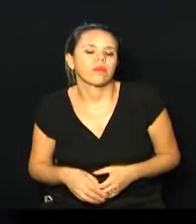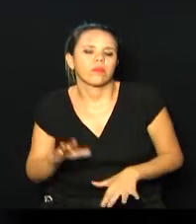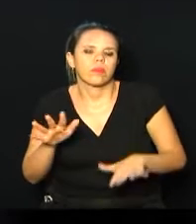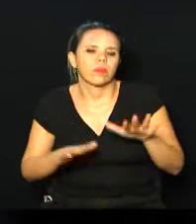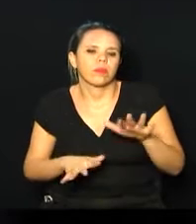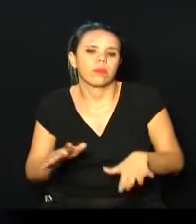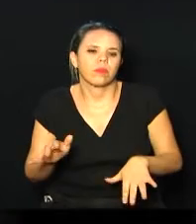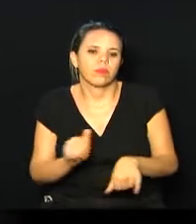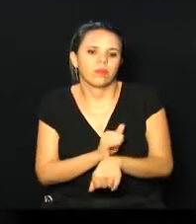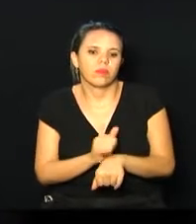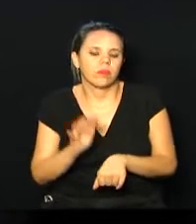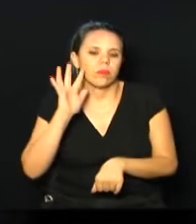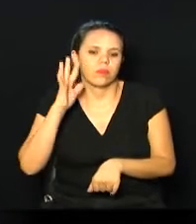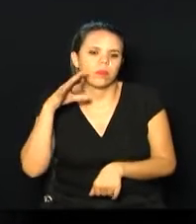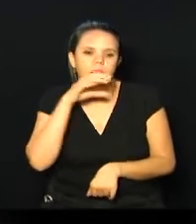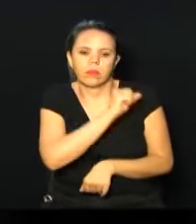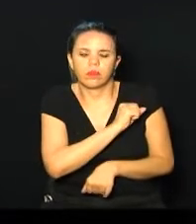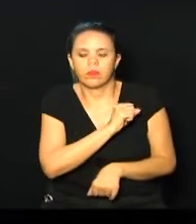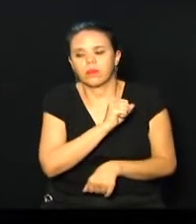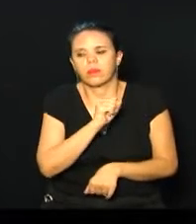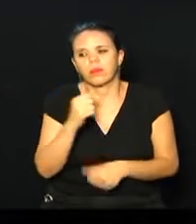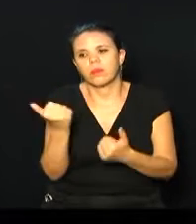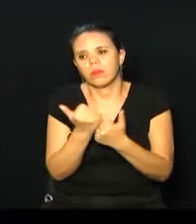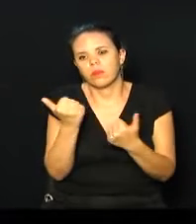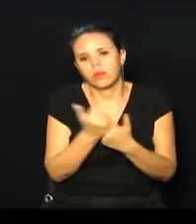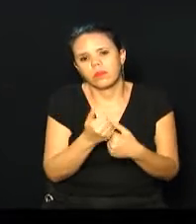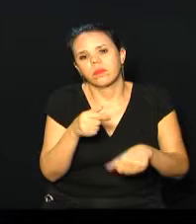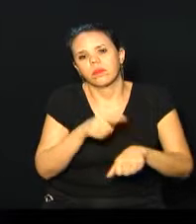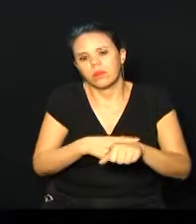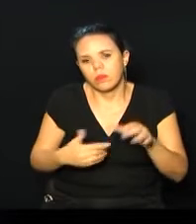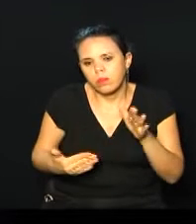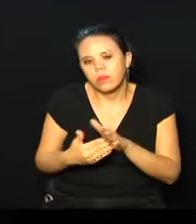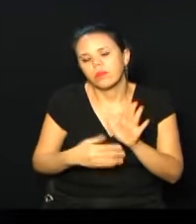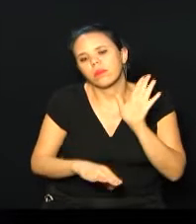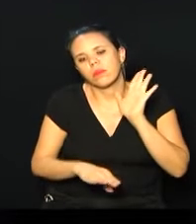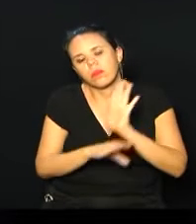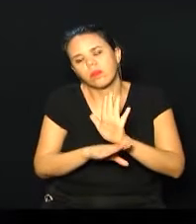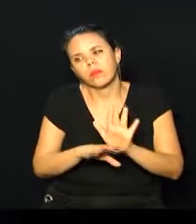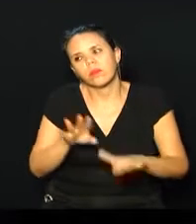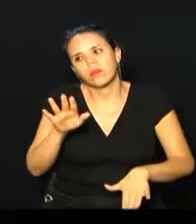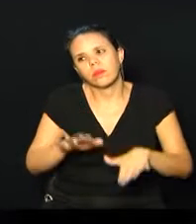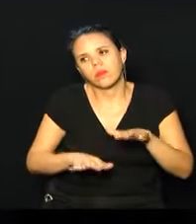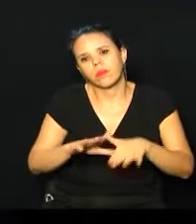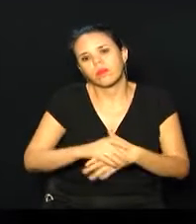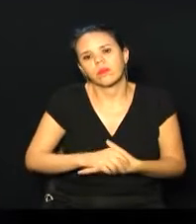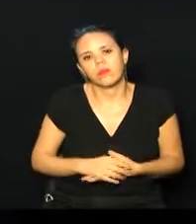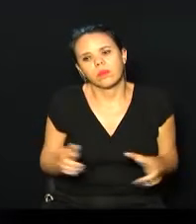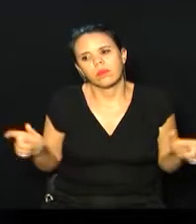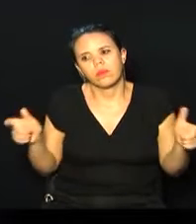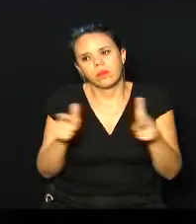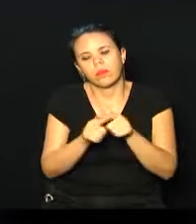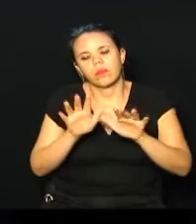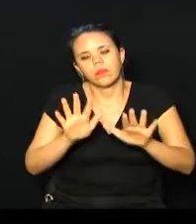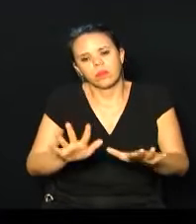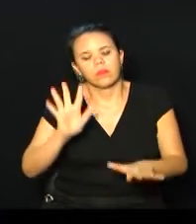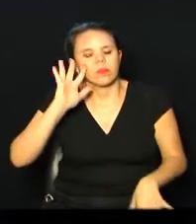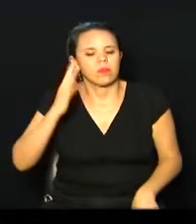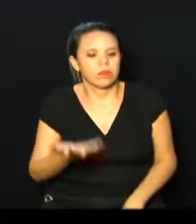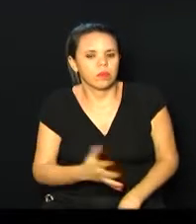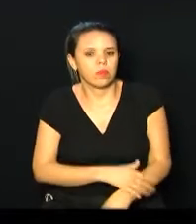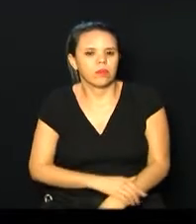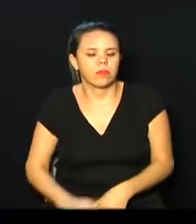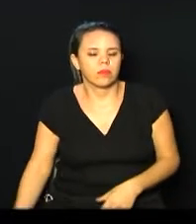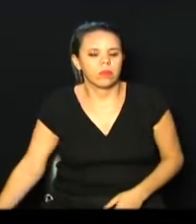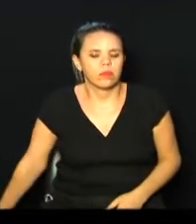paliativo. É uma solução de quebra-galho, é temporário, ajuda um pouquinho, minimiza um pouco. Mas a solução,